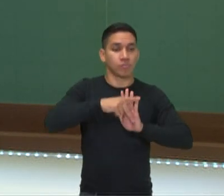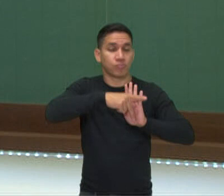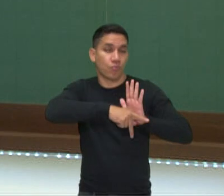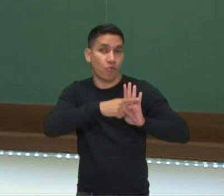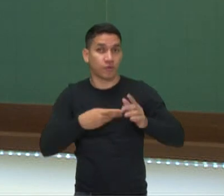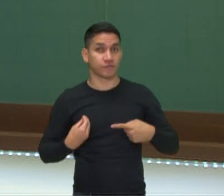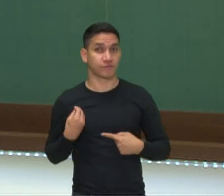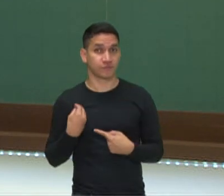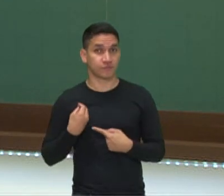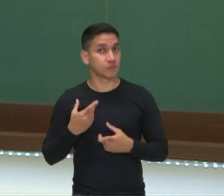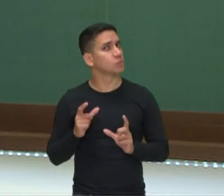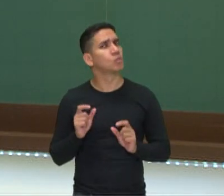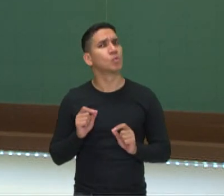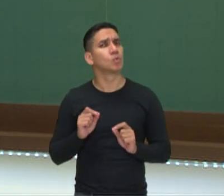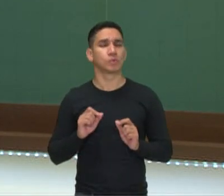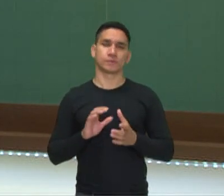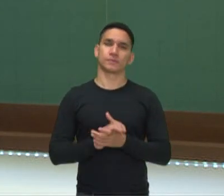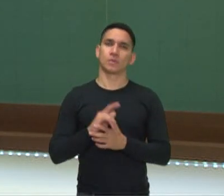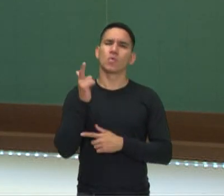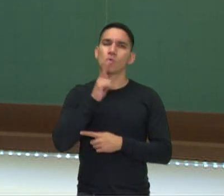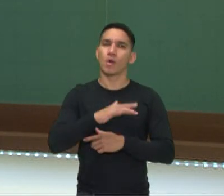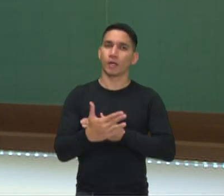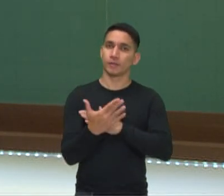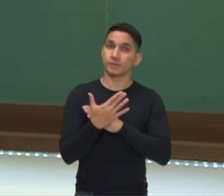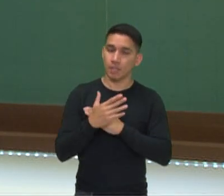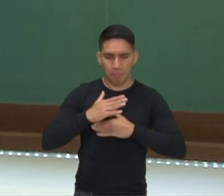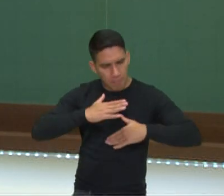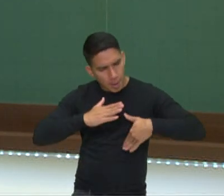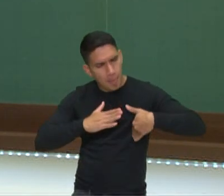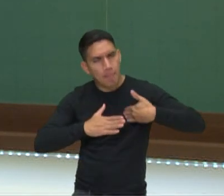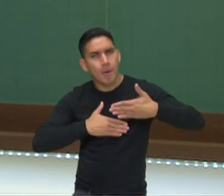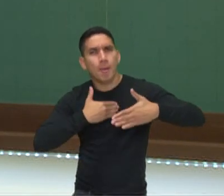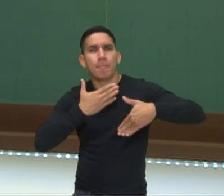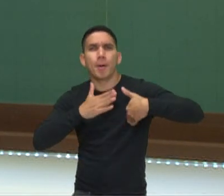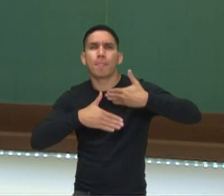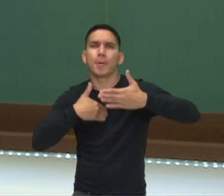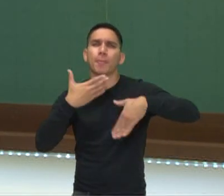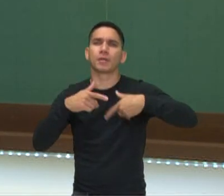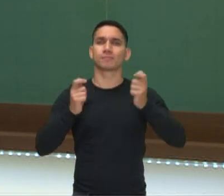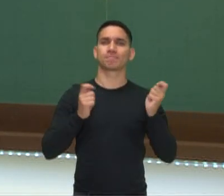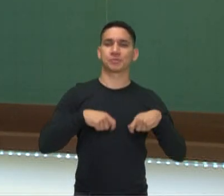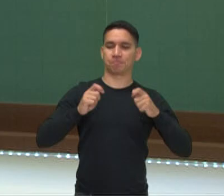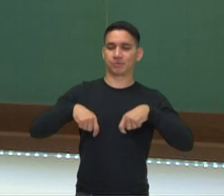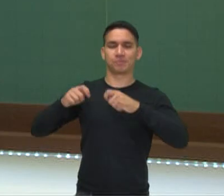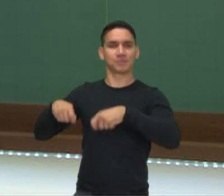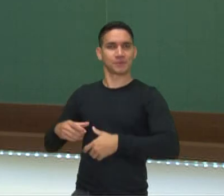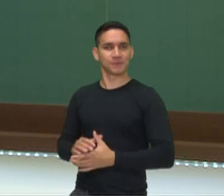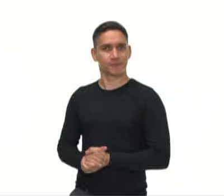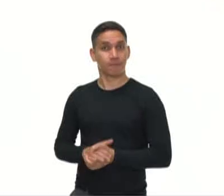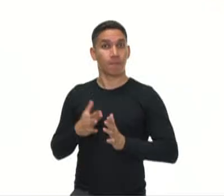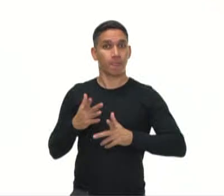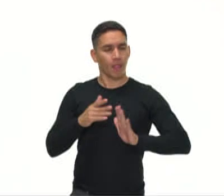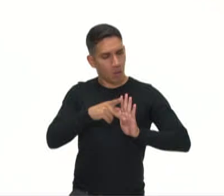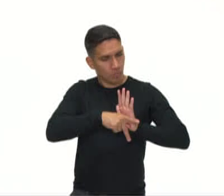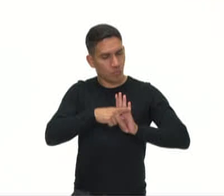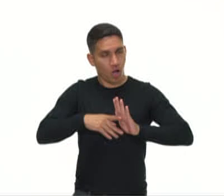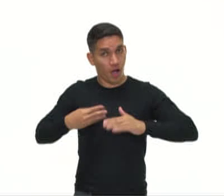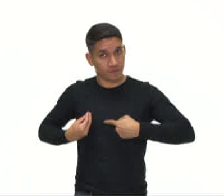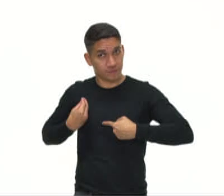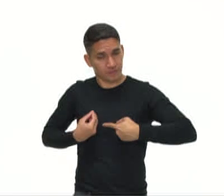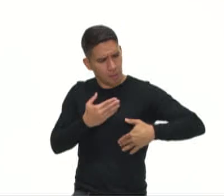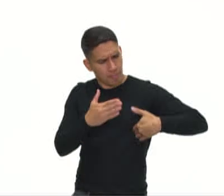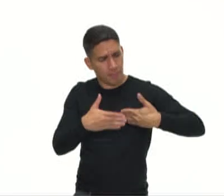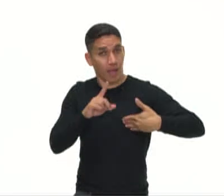de vida pode nos ajudar a desenvolver as nossas competências. Projeto de vida é um processo